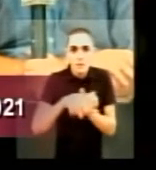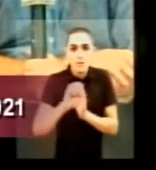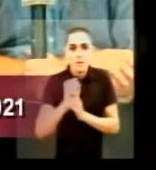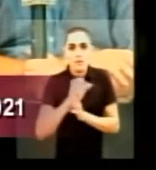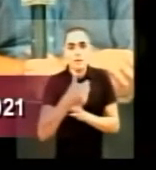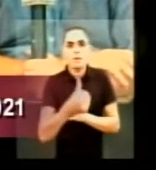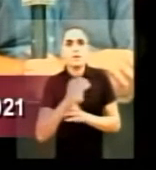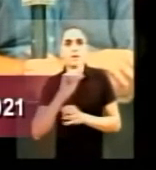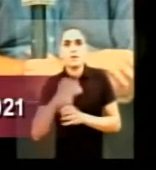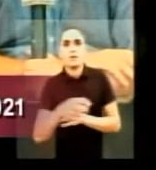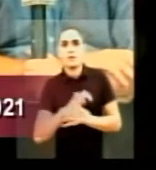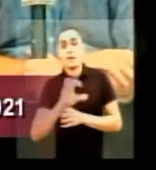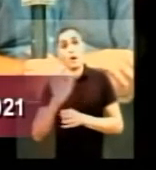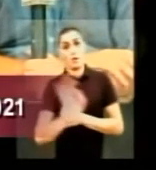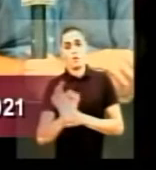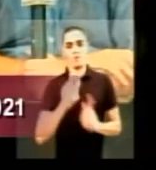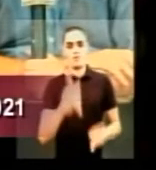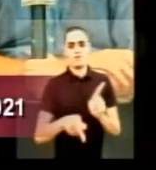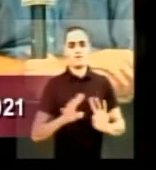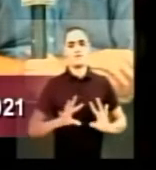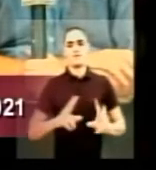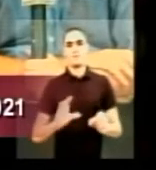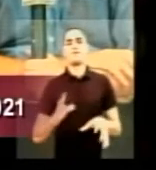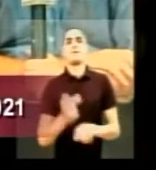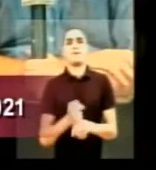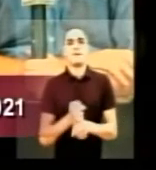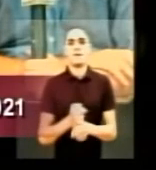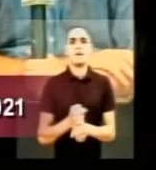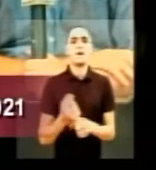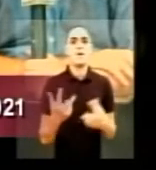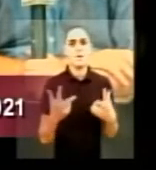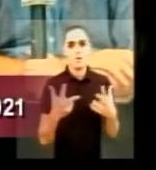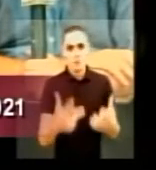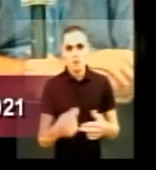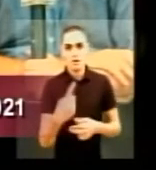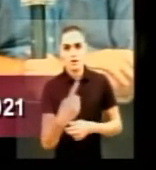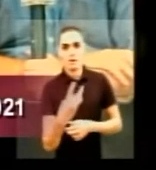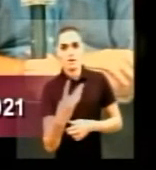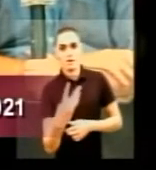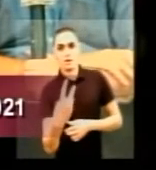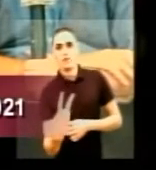86,5% dessa população, dando